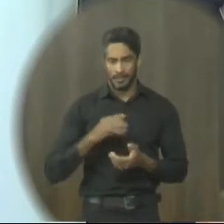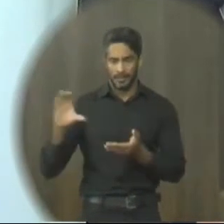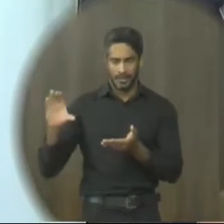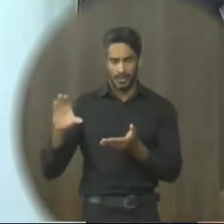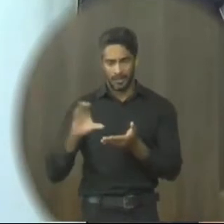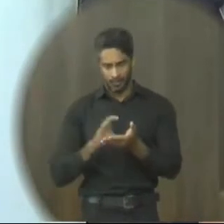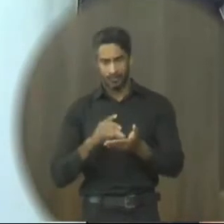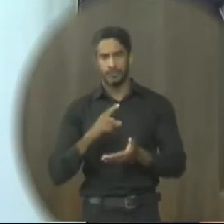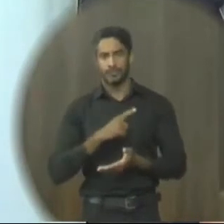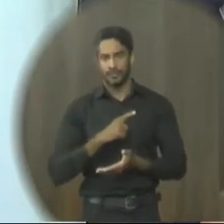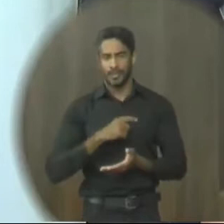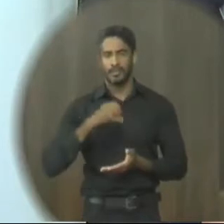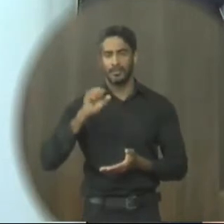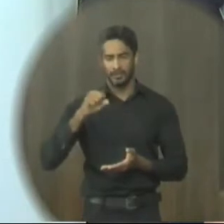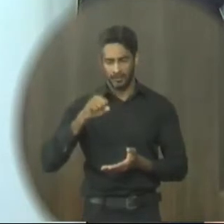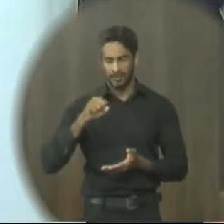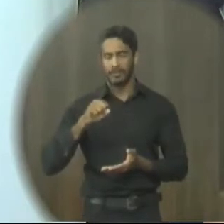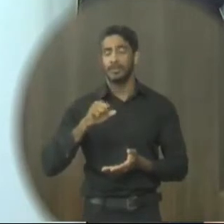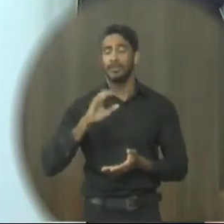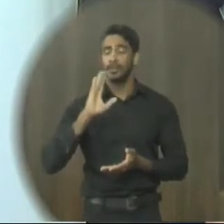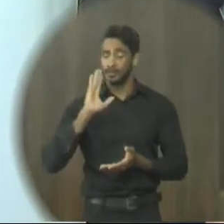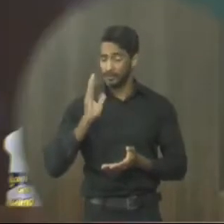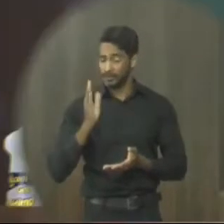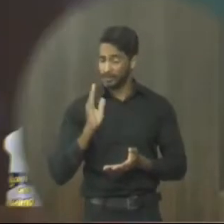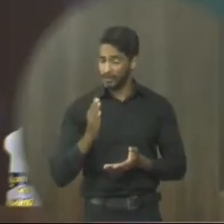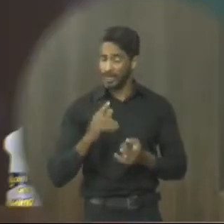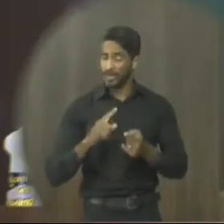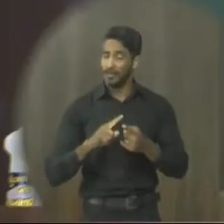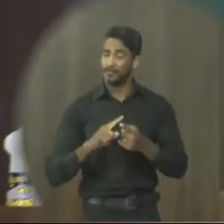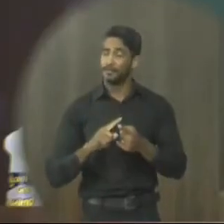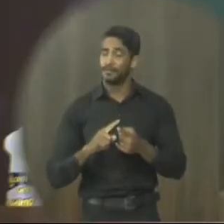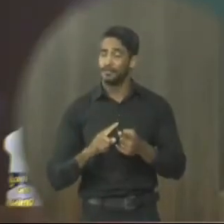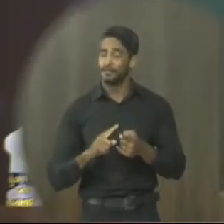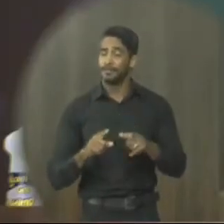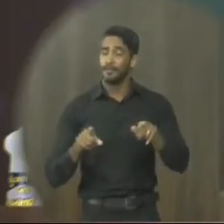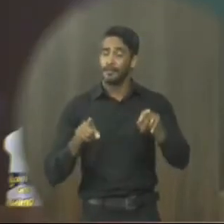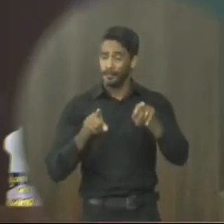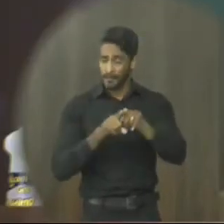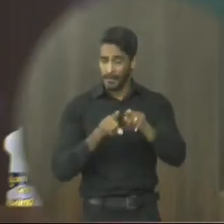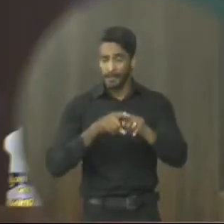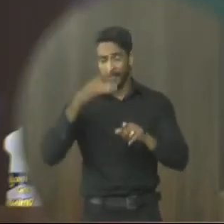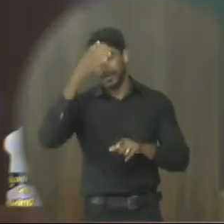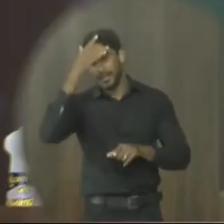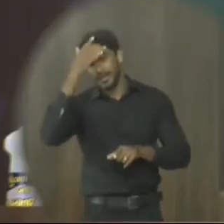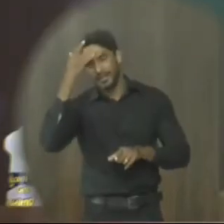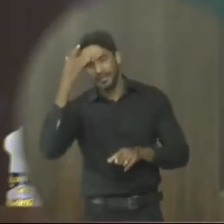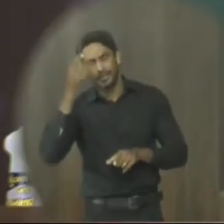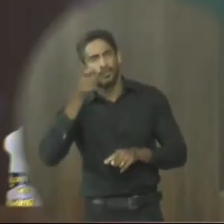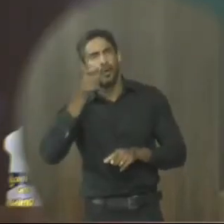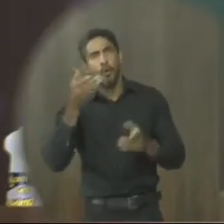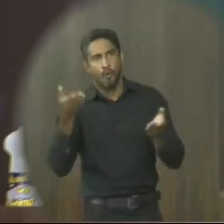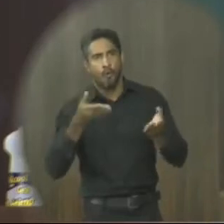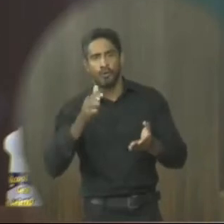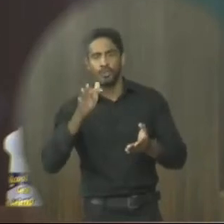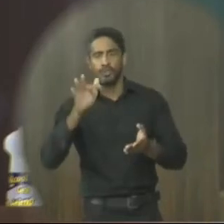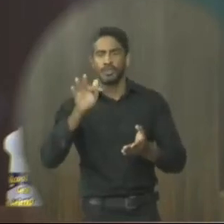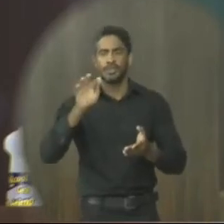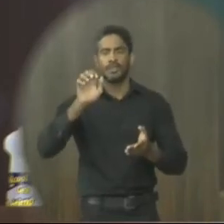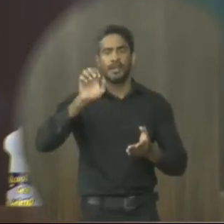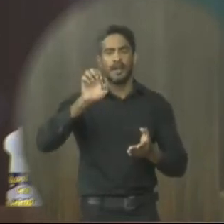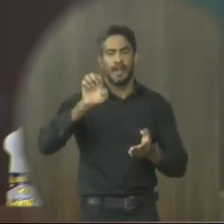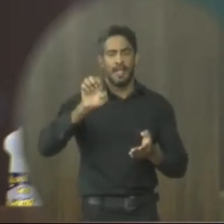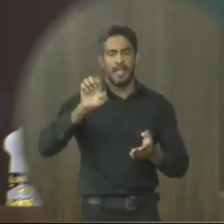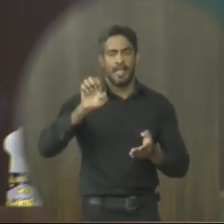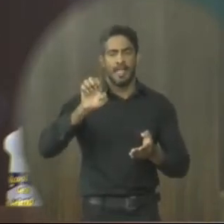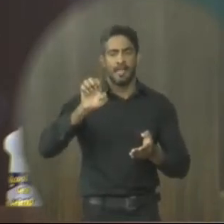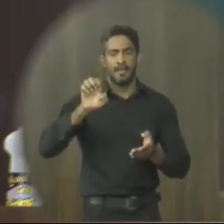emenda e positiva minha, né? E o pessoal foi lá, eu estive até com o Fred hoje, que é o que